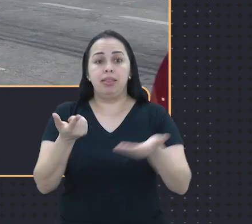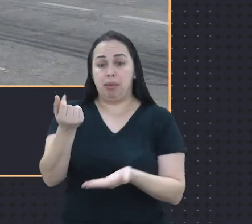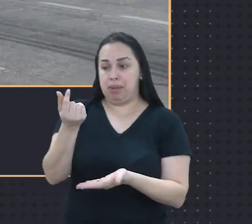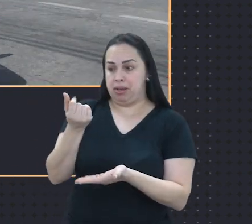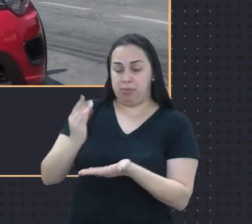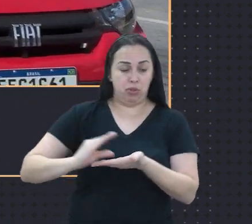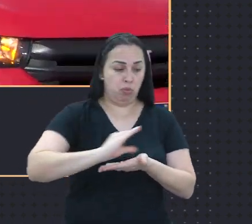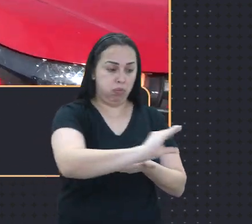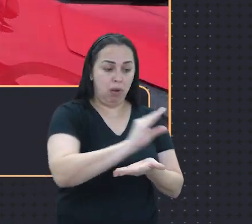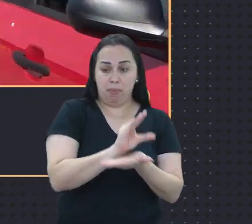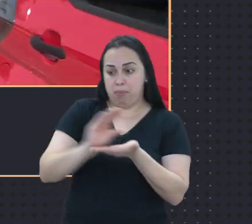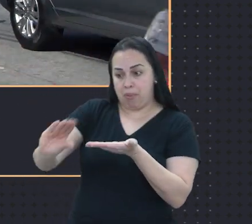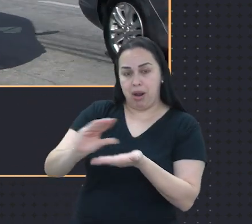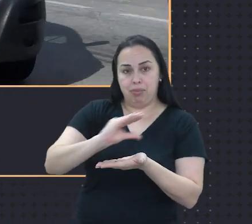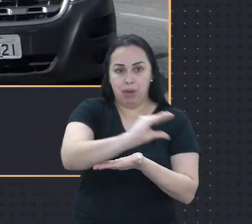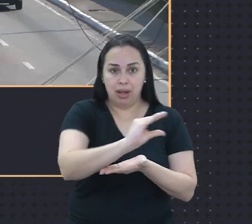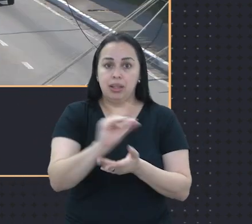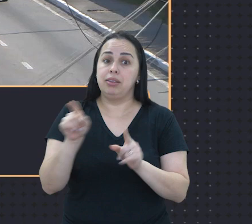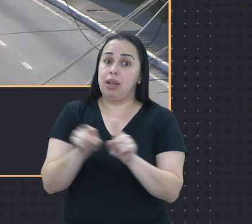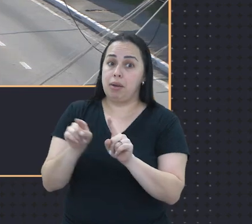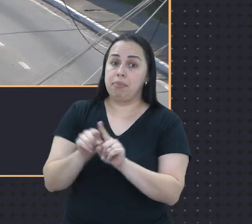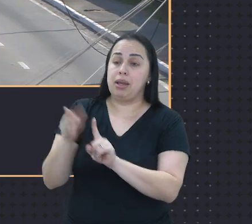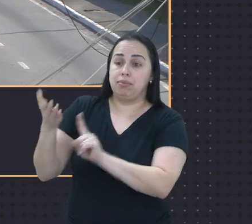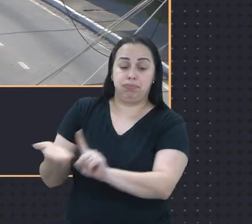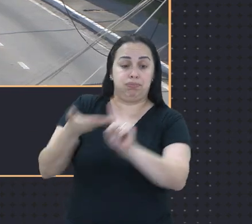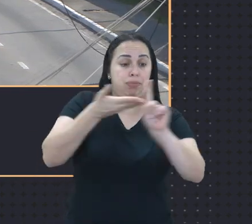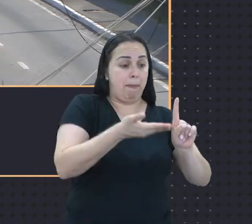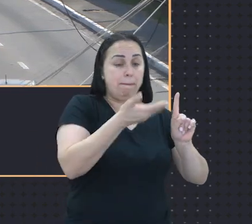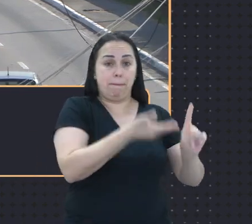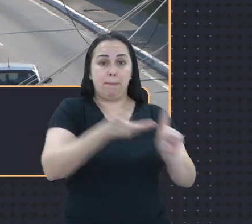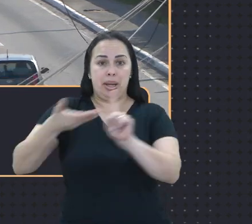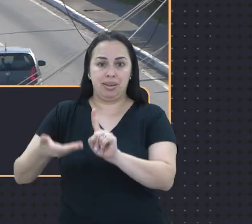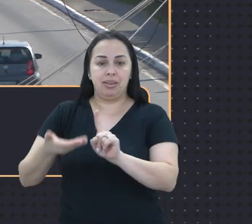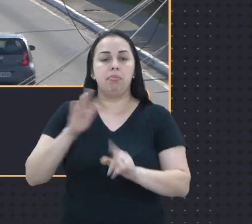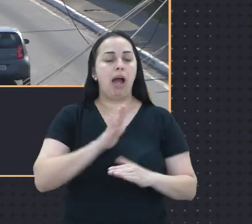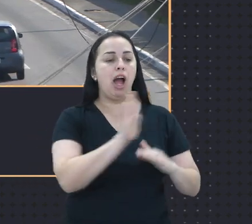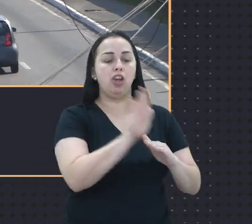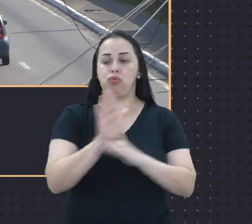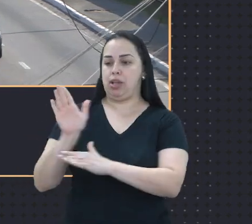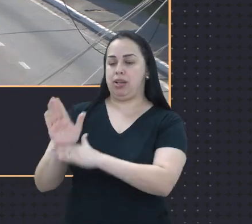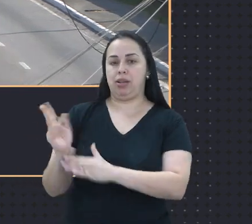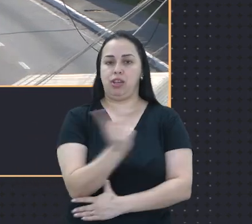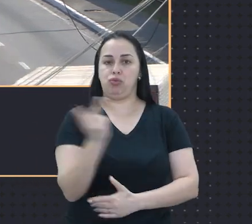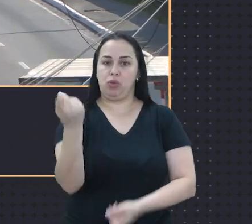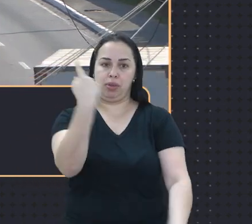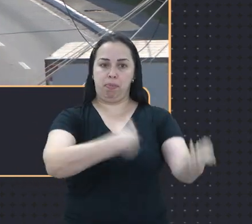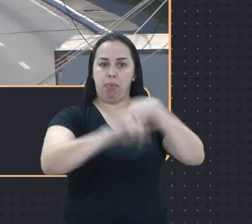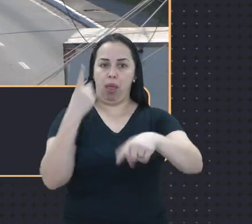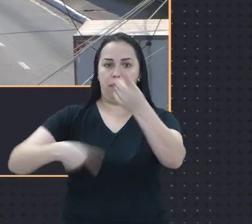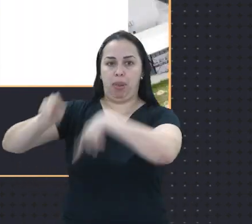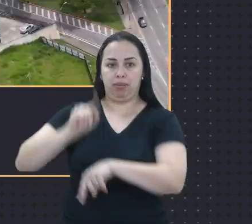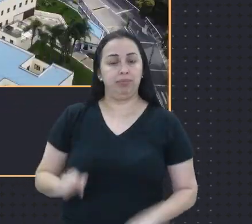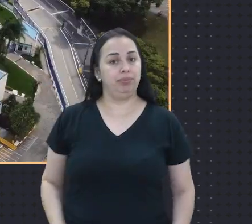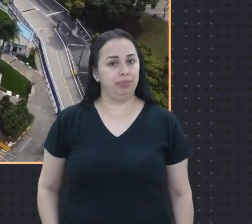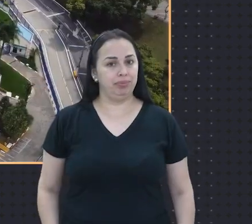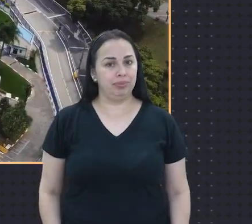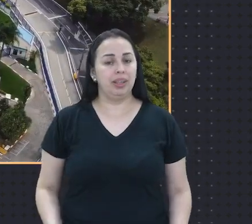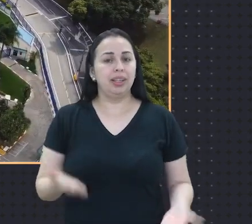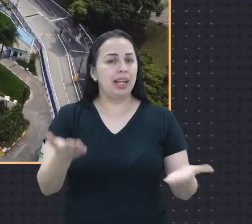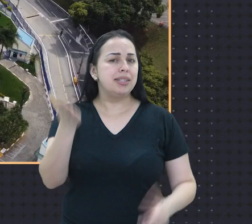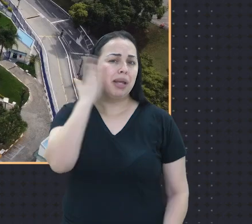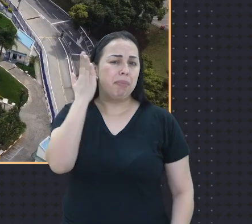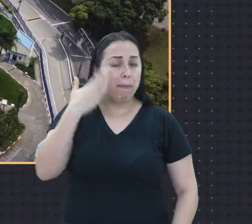de verbas e recursos humanos. O acordo é uma forma de garantir o desenvolvimento das 2 cidades que são vizinhas.